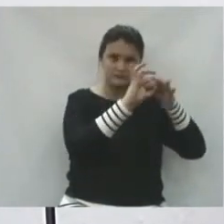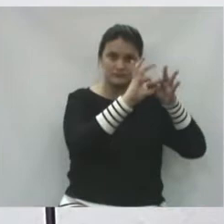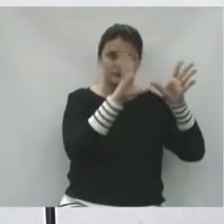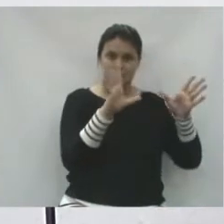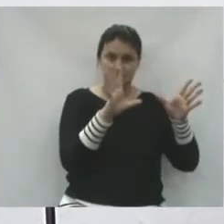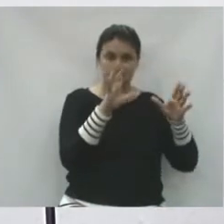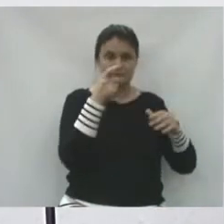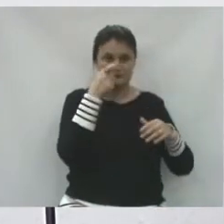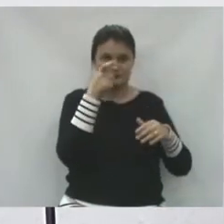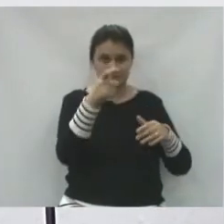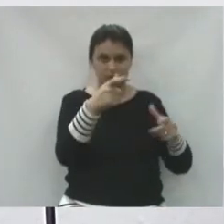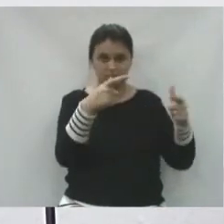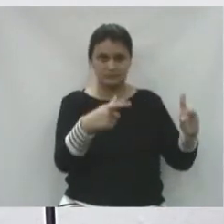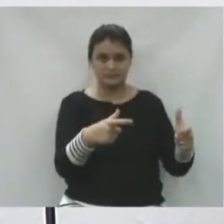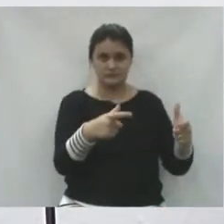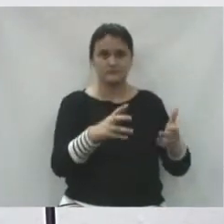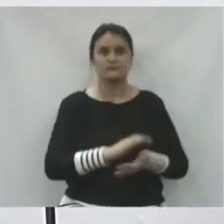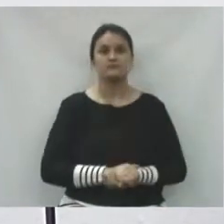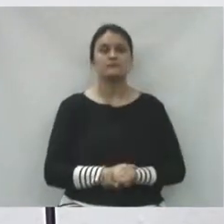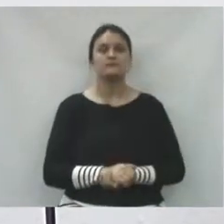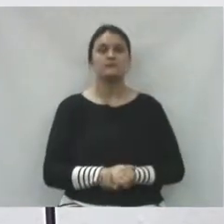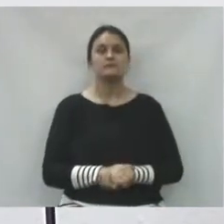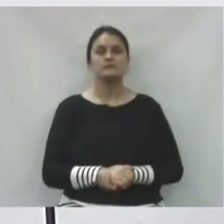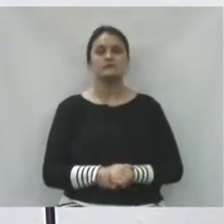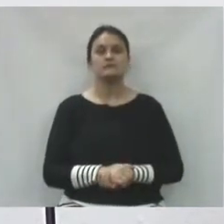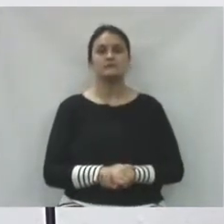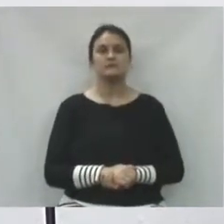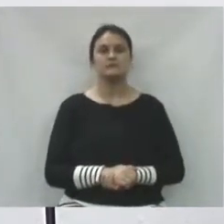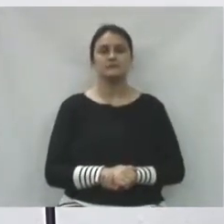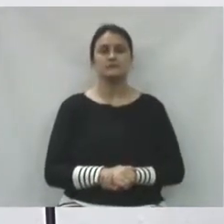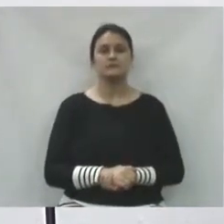em respeito aos interesses locais?